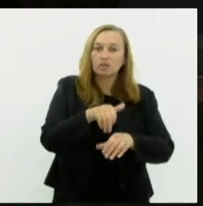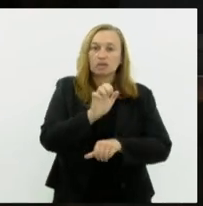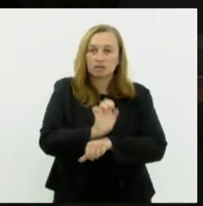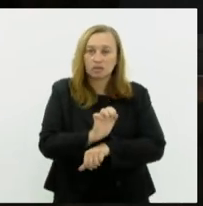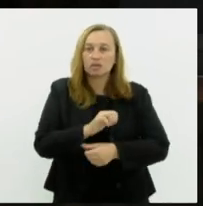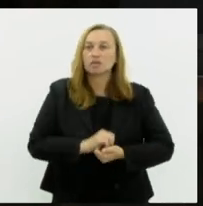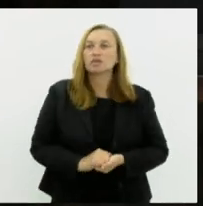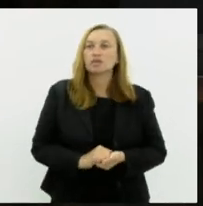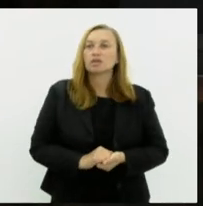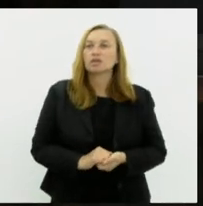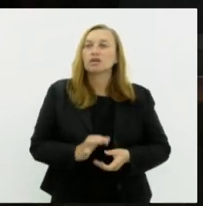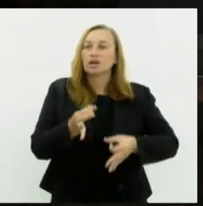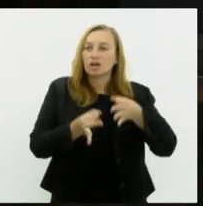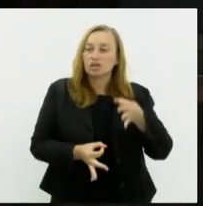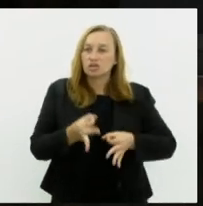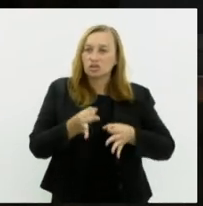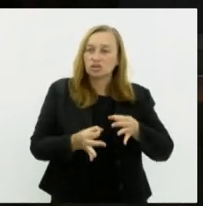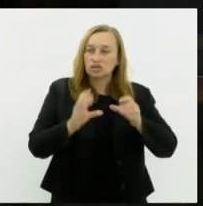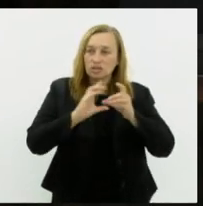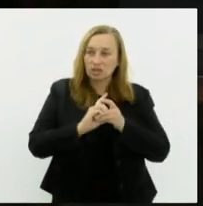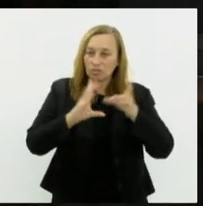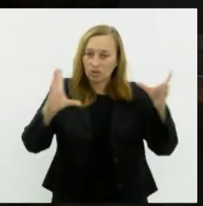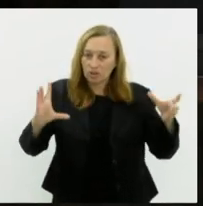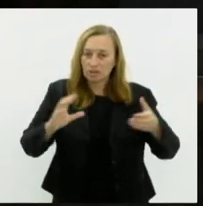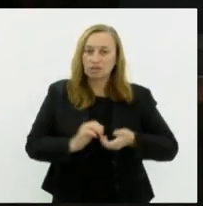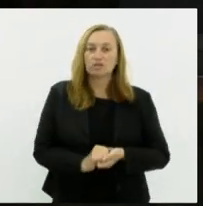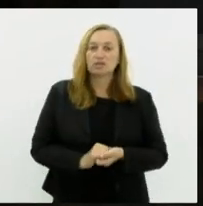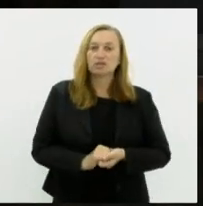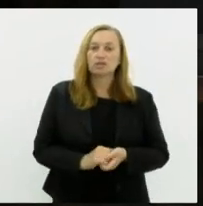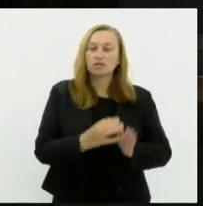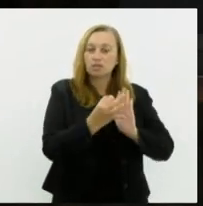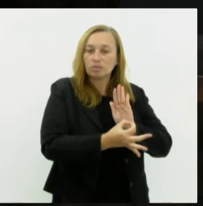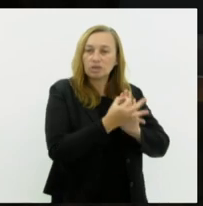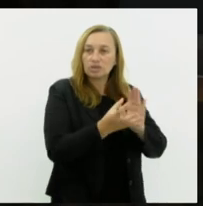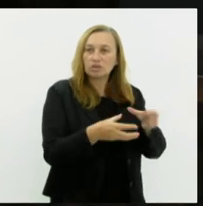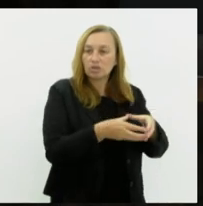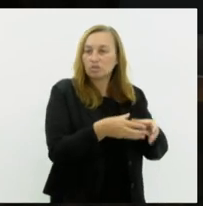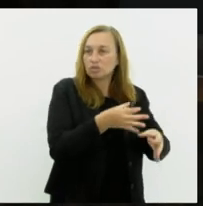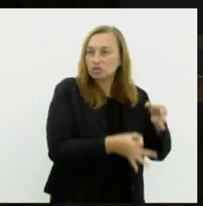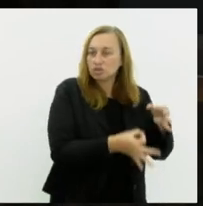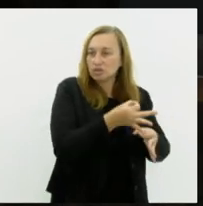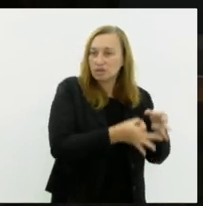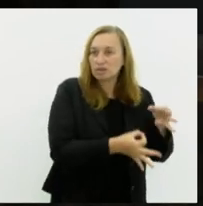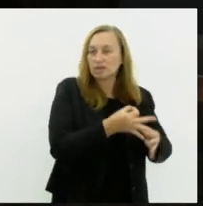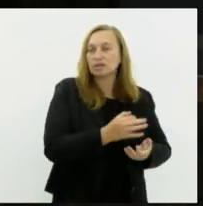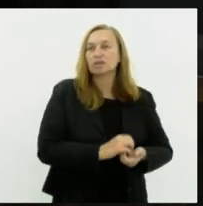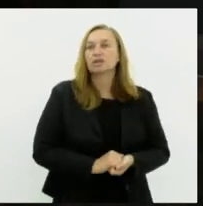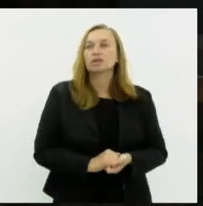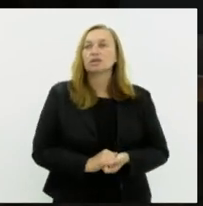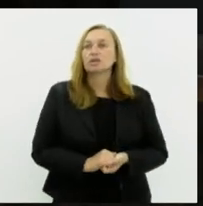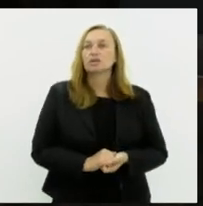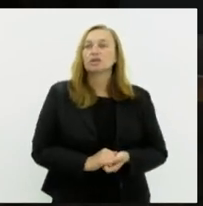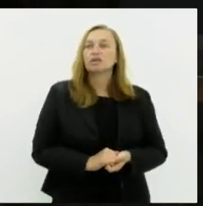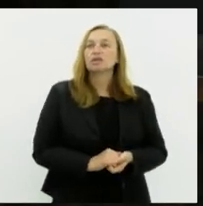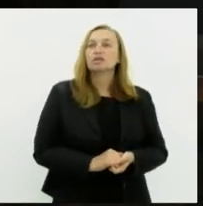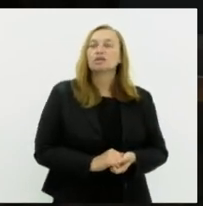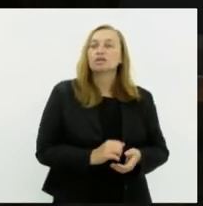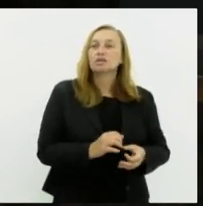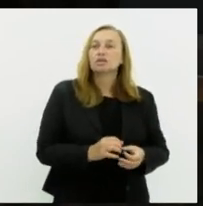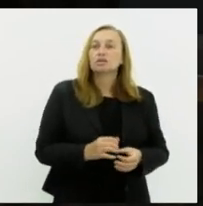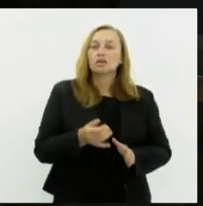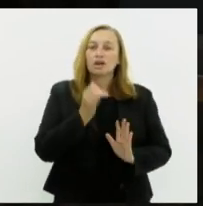o Dia da Justiça Eleitoral Estadual, a Justiça da Democracia. Parecer da Comissão de Constituição e Justiça pela